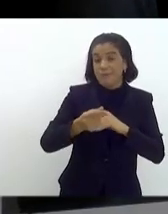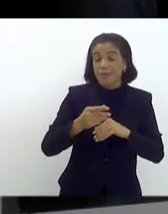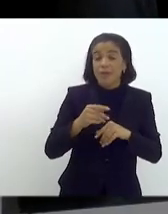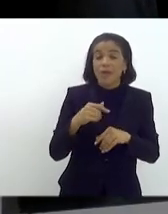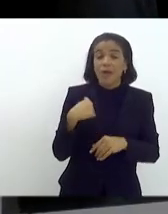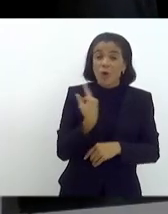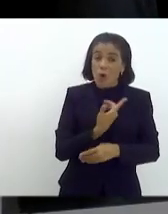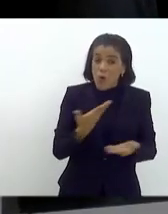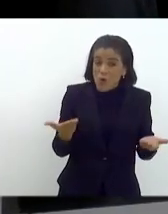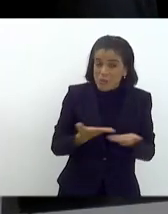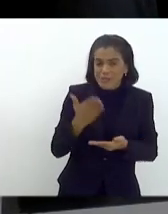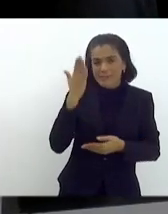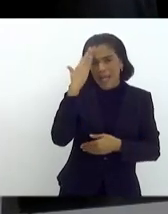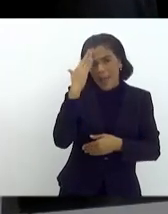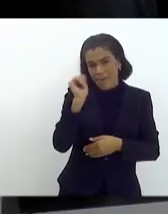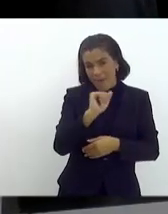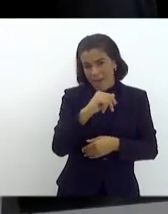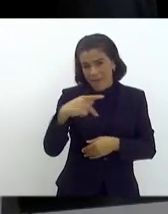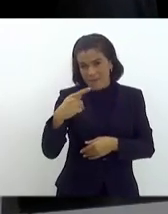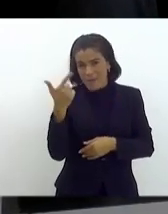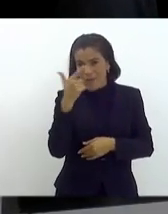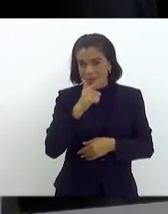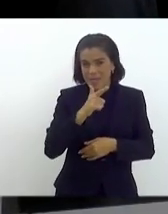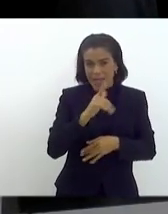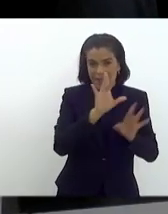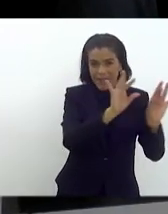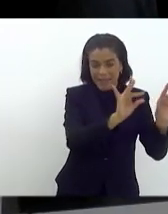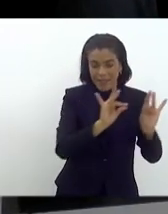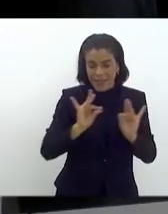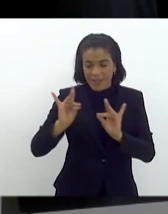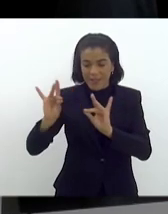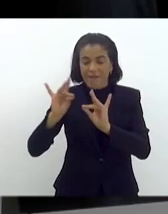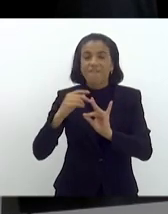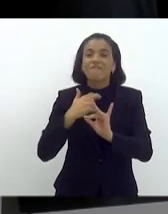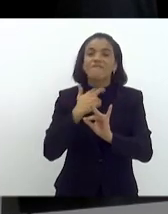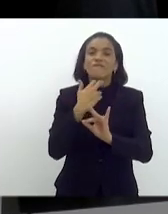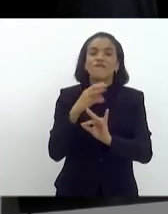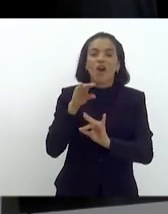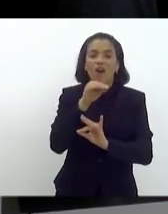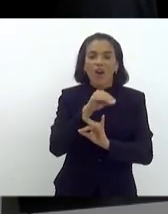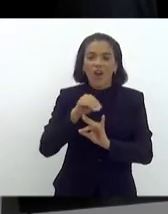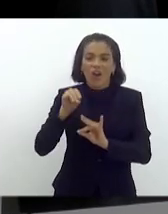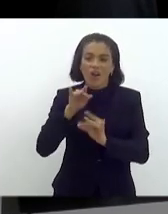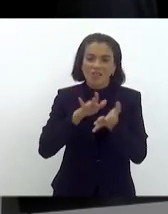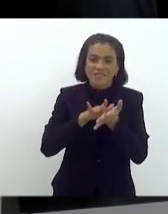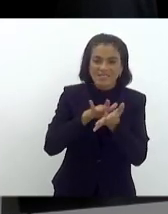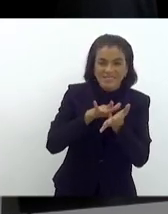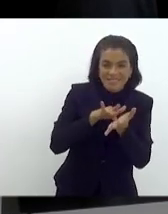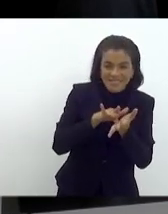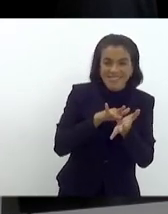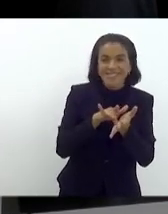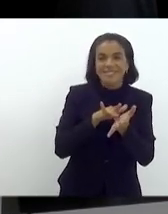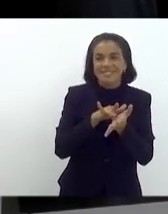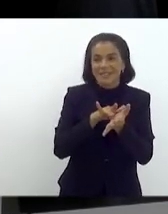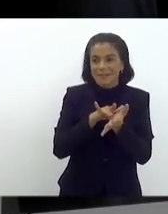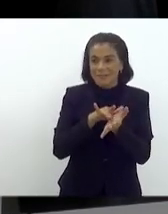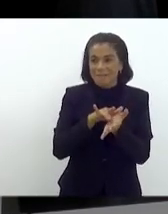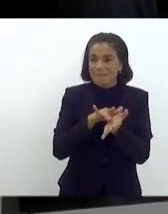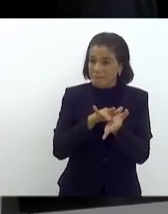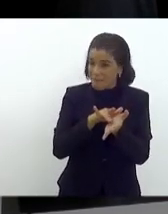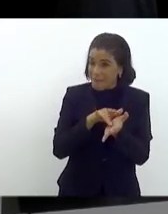sabe que alguns aplicativos conseguem inclusive copiar padrões vocais e simular falas exatamente